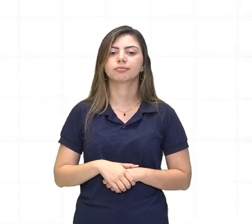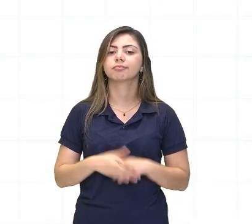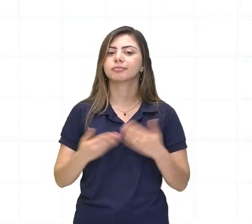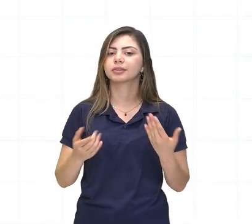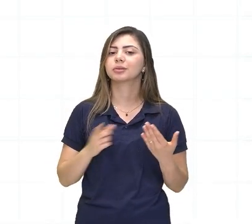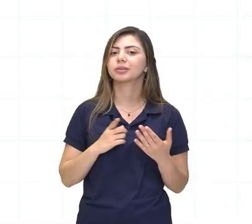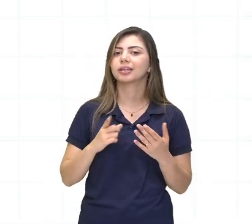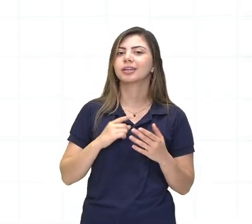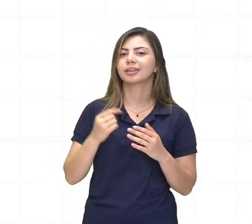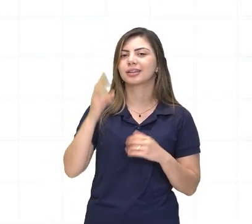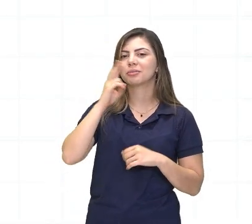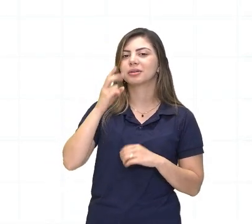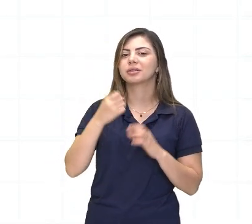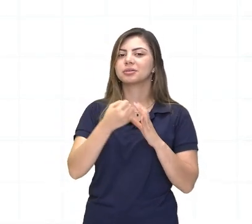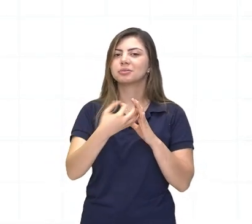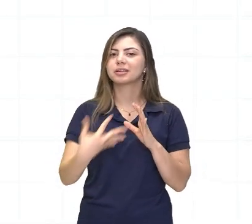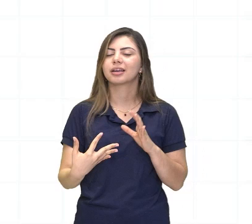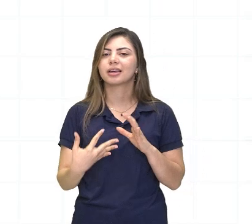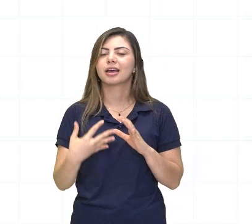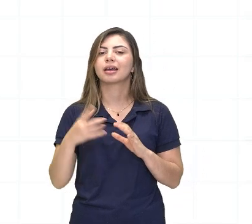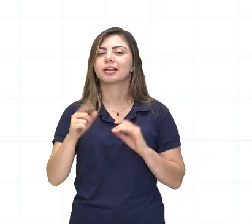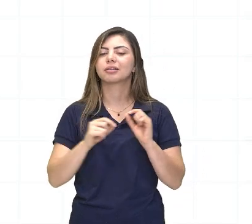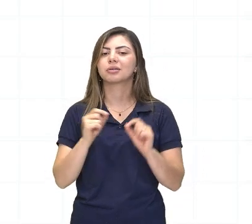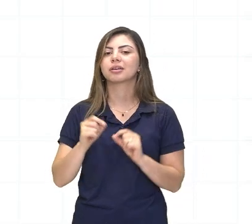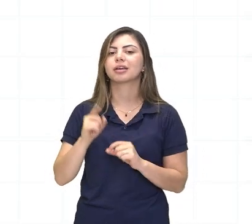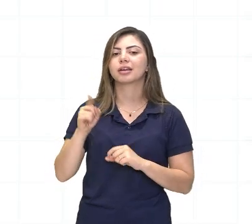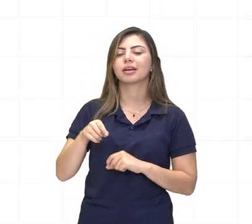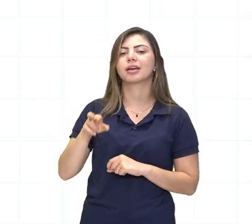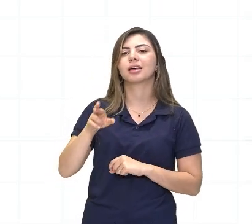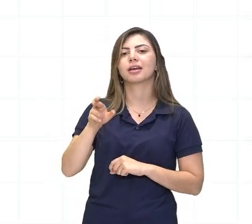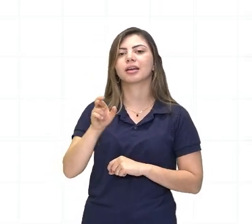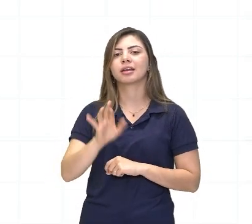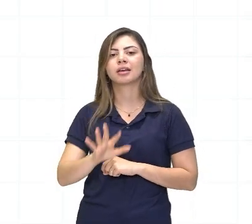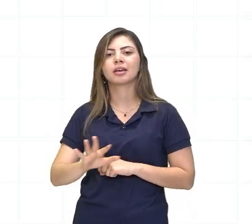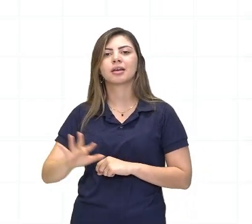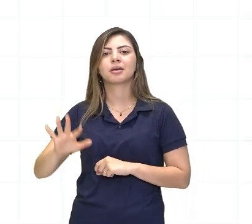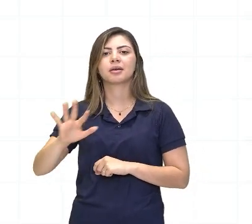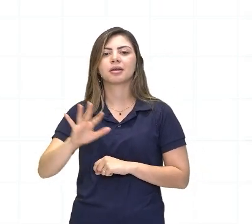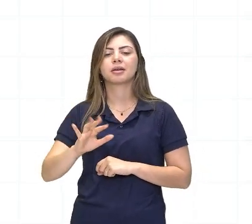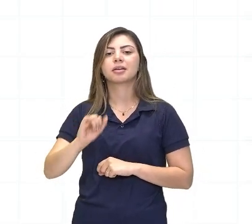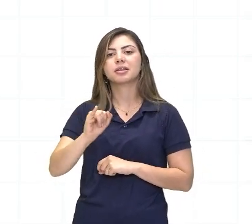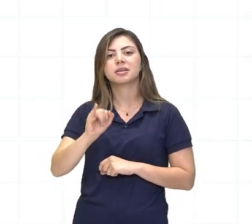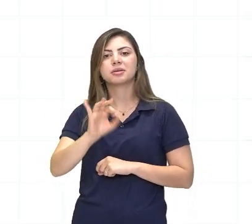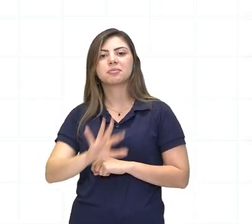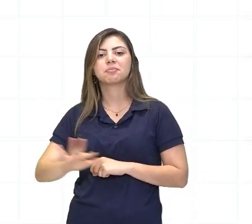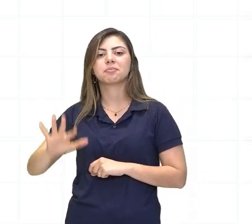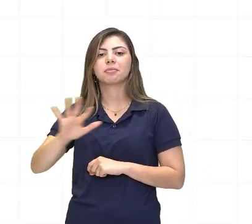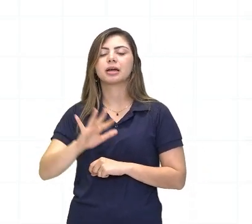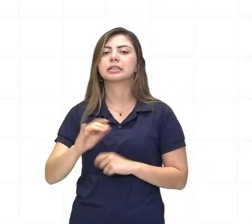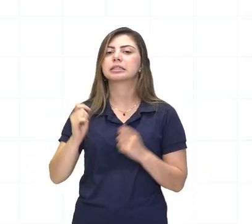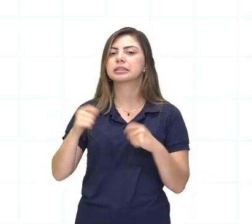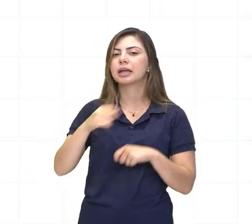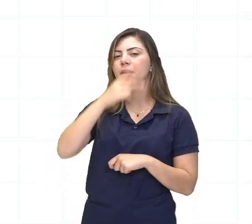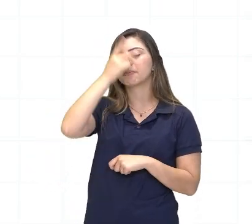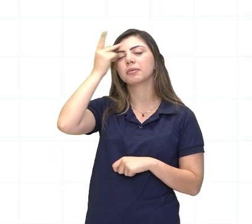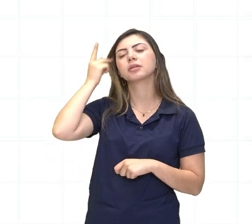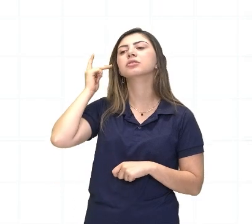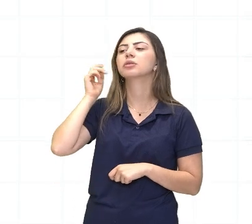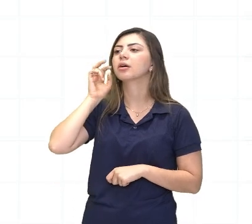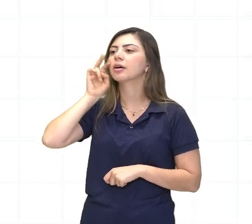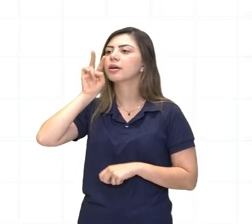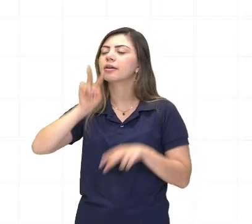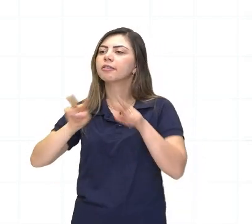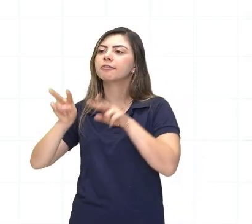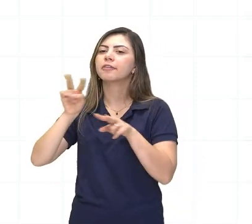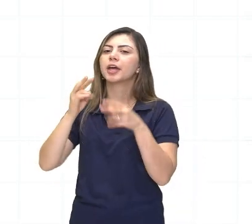características, como eu falei para vocês, de reportagem, né? Imagens, tentar situar, tentar trazer o meu leitor para dentro daquela realidade. Então a gente